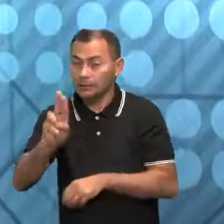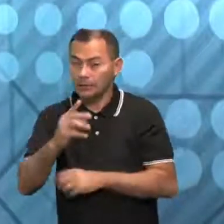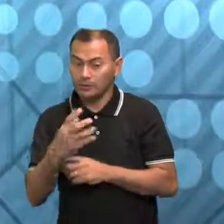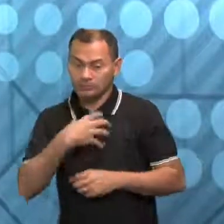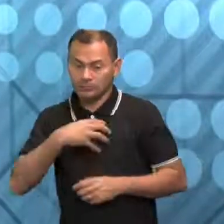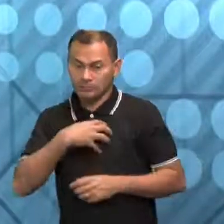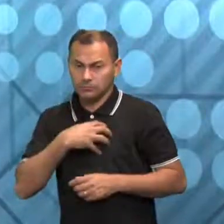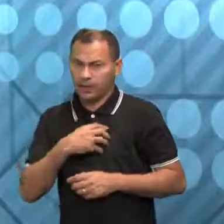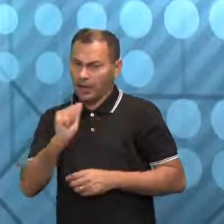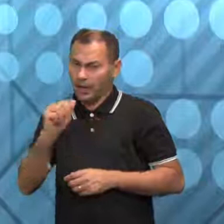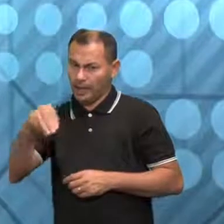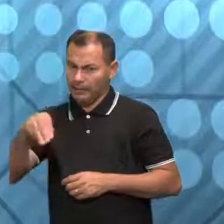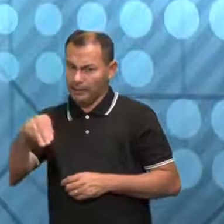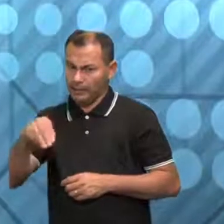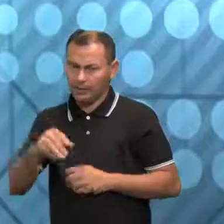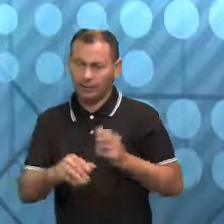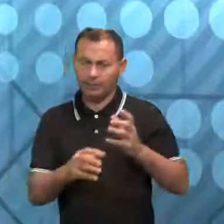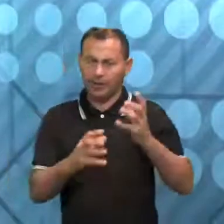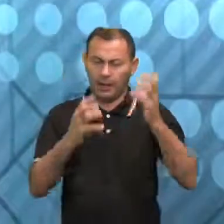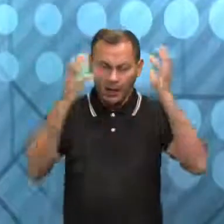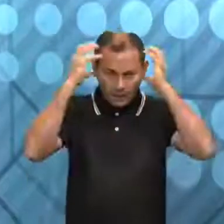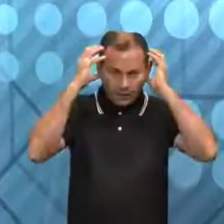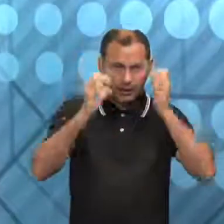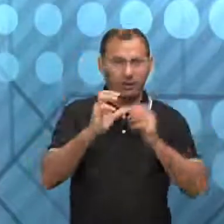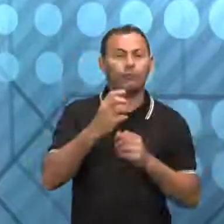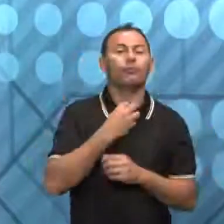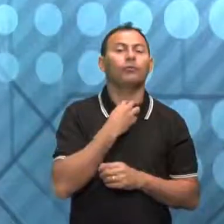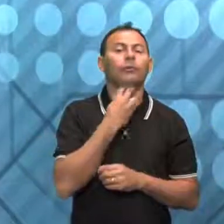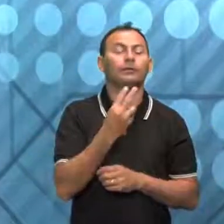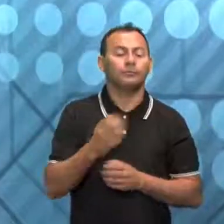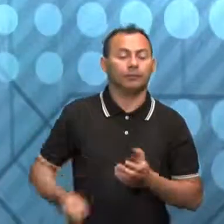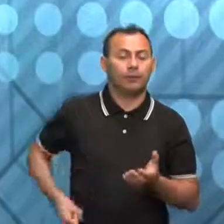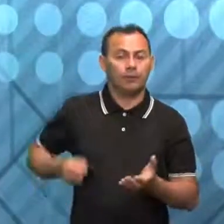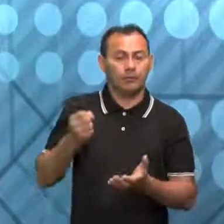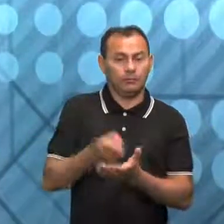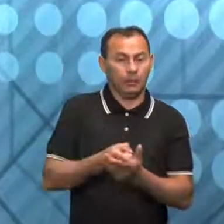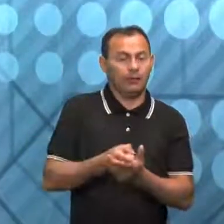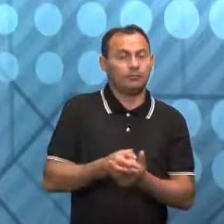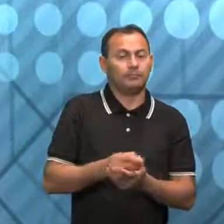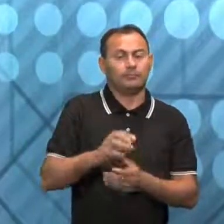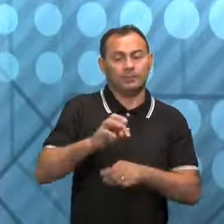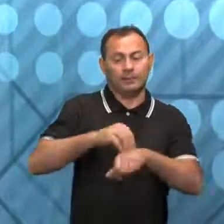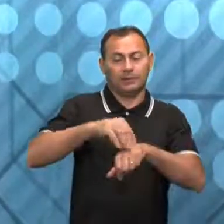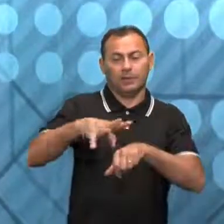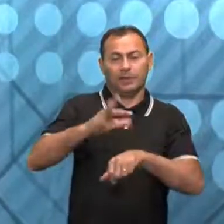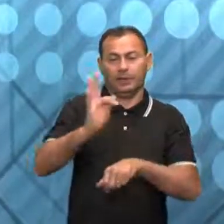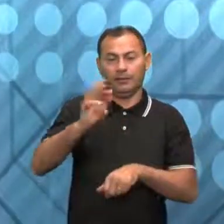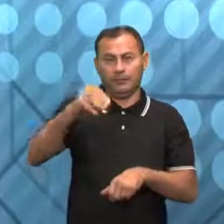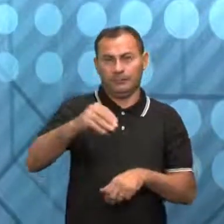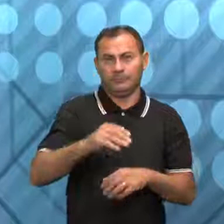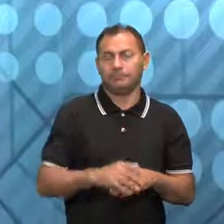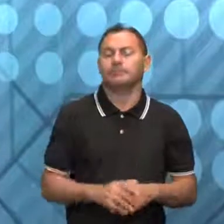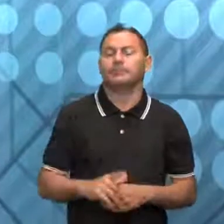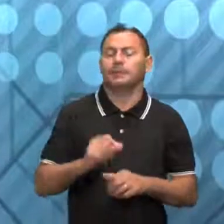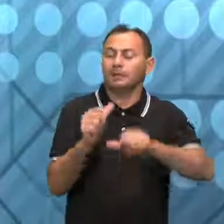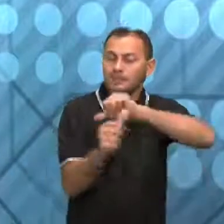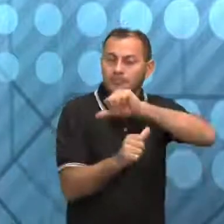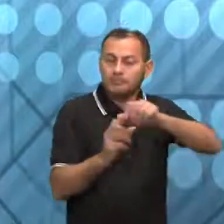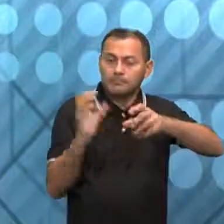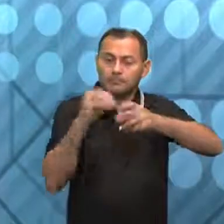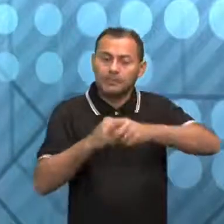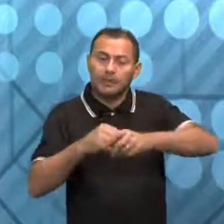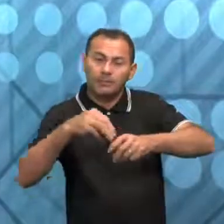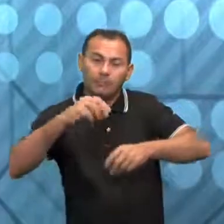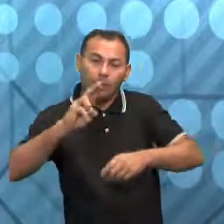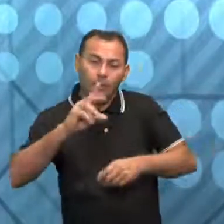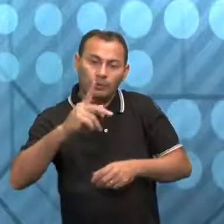uma modulação AM para rádio de voz, ele vai ter que comprar agora um transmissor FM, porque ele vai ter que multiplexar